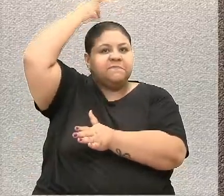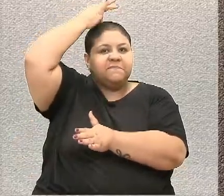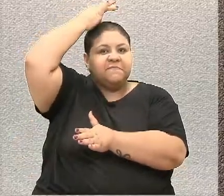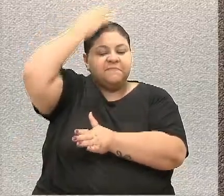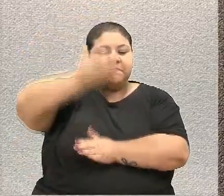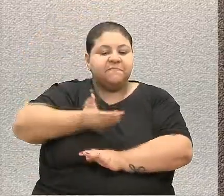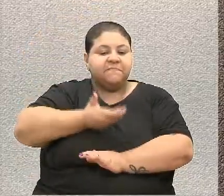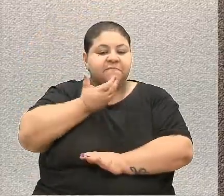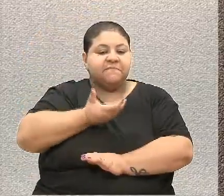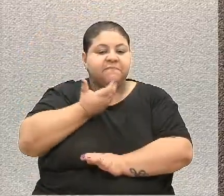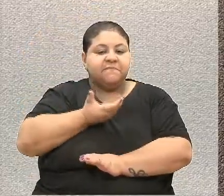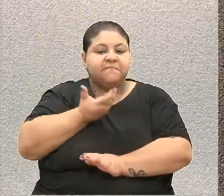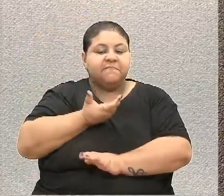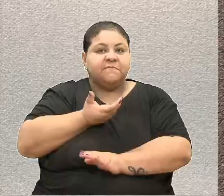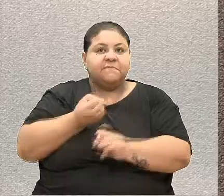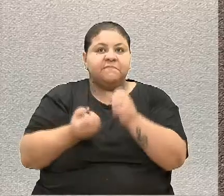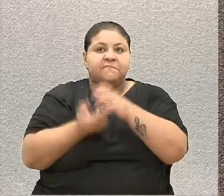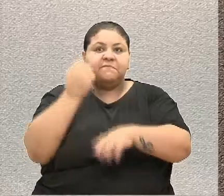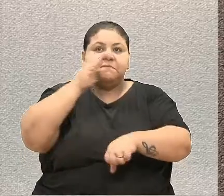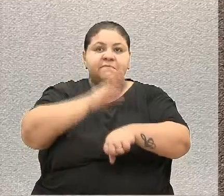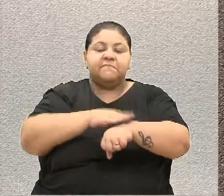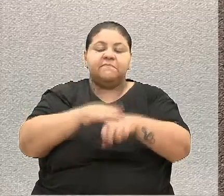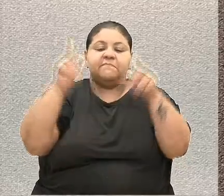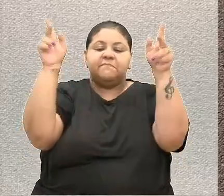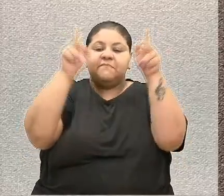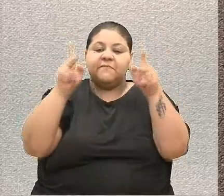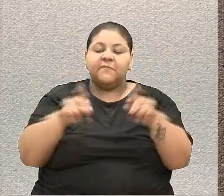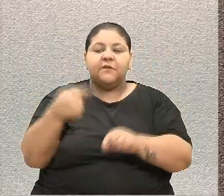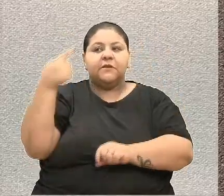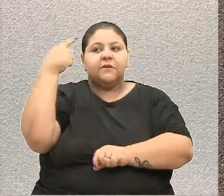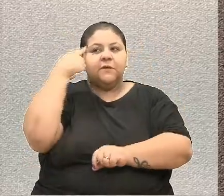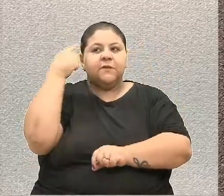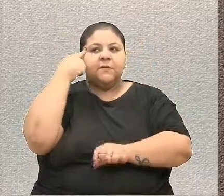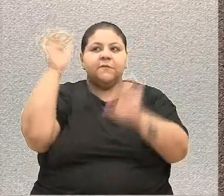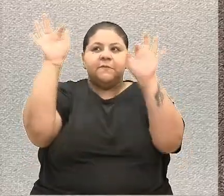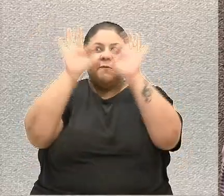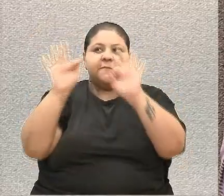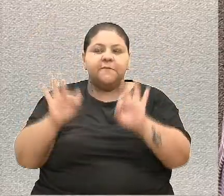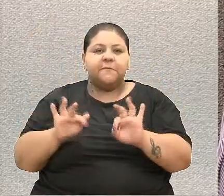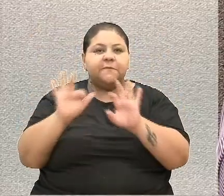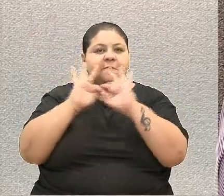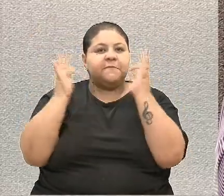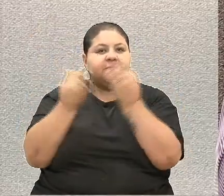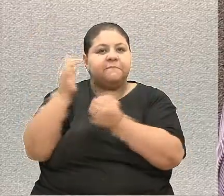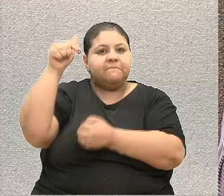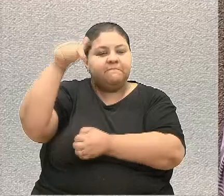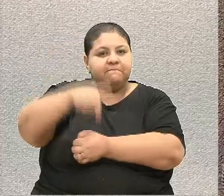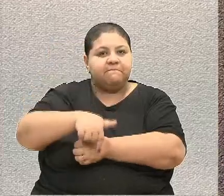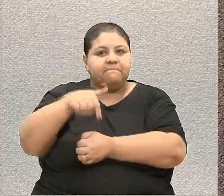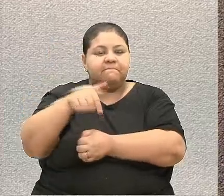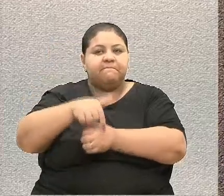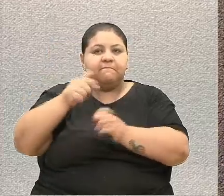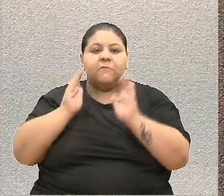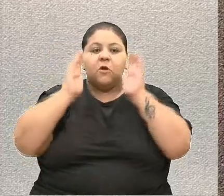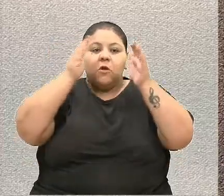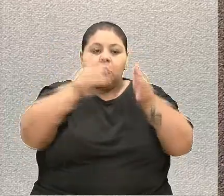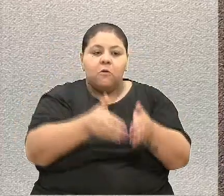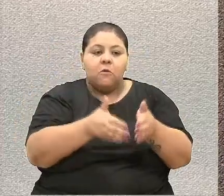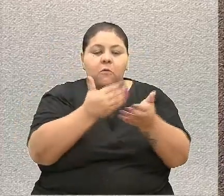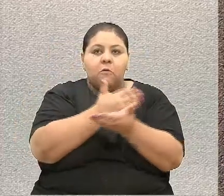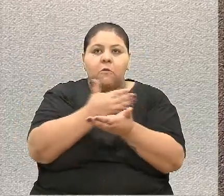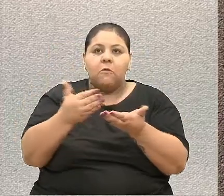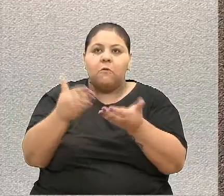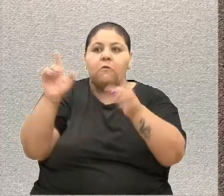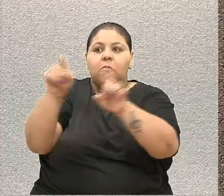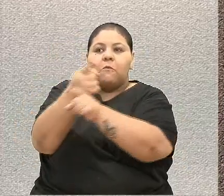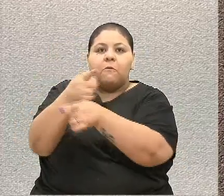momentos de paz, reflexão e alegria para as famílias de Caxias do Sul. Com destaque para o concerto de abertura sob a regência